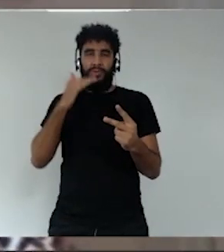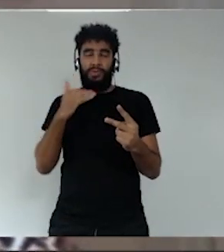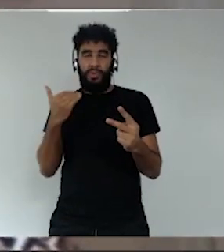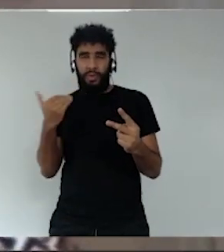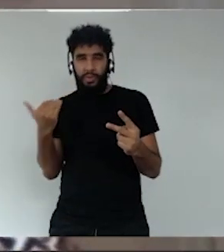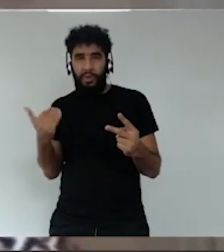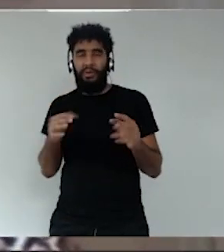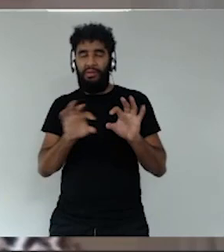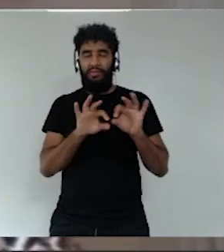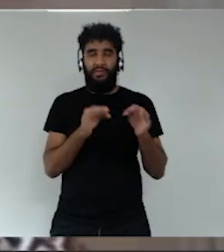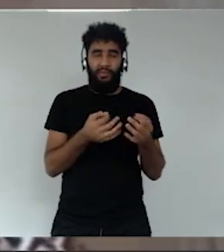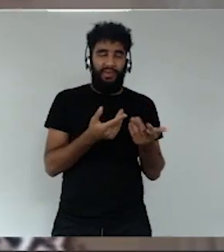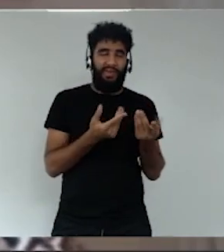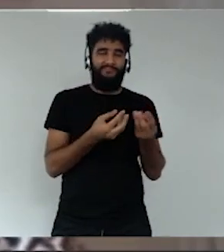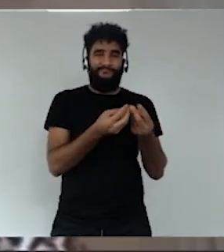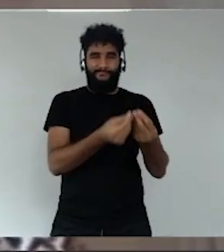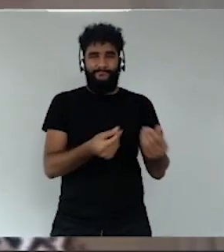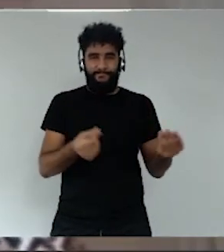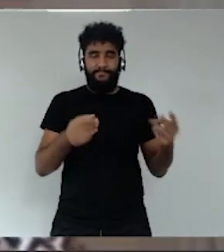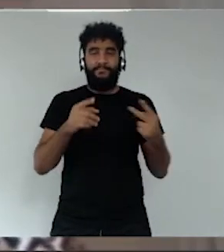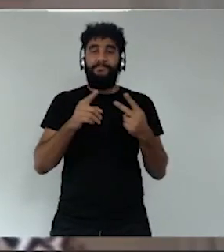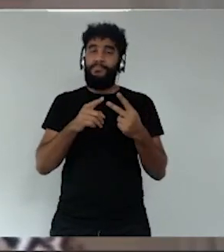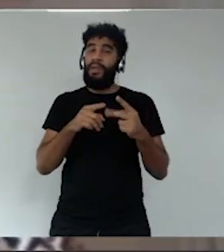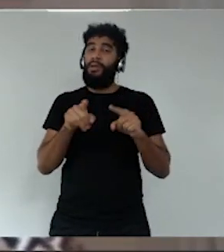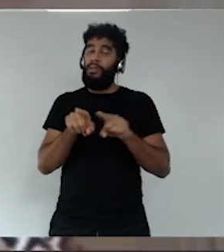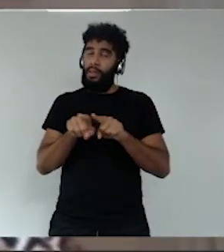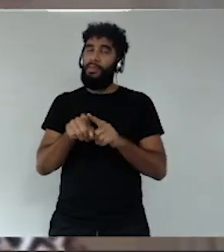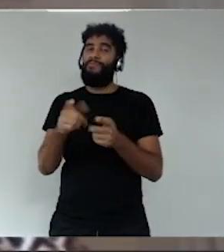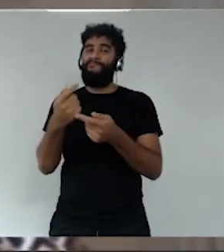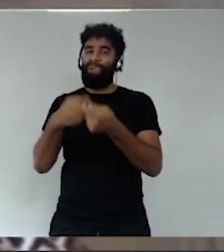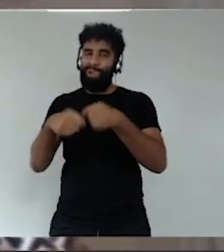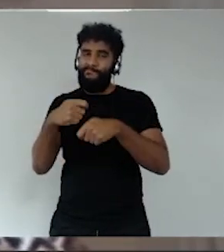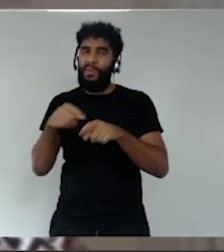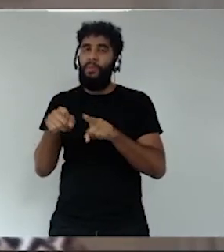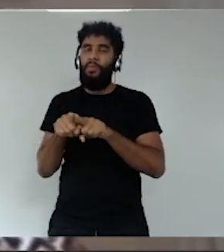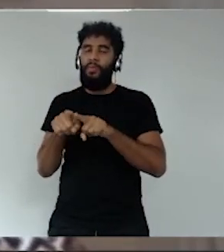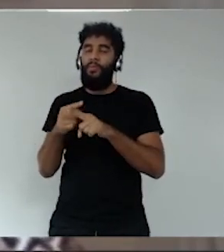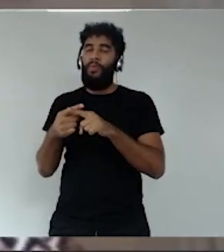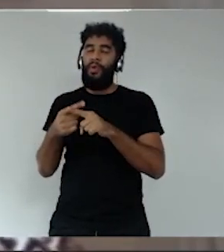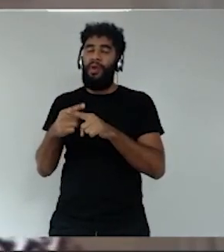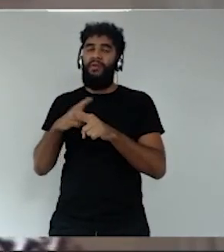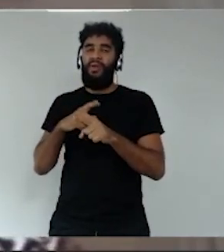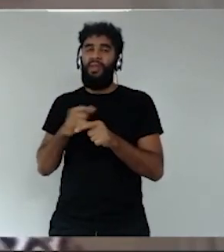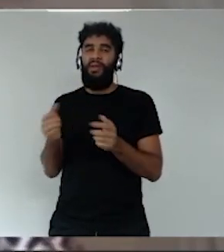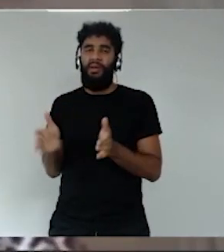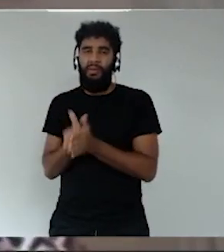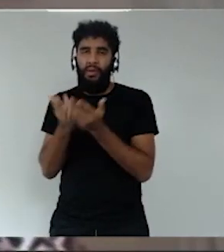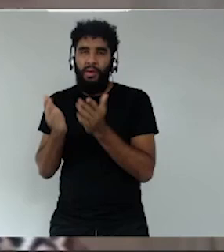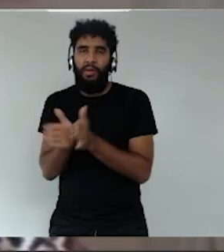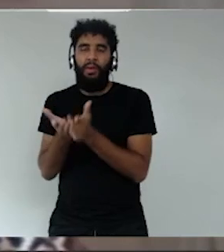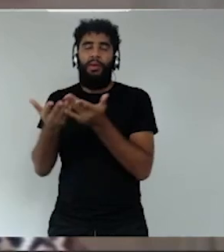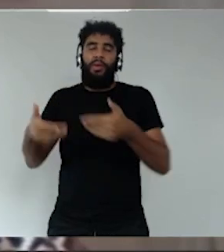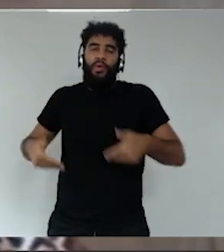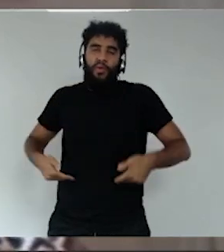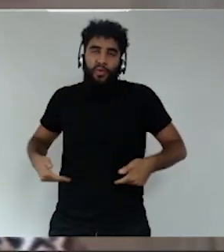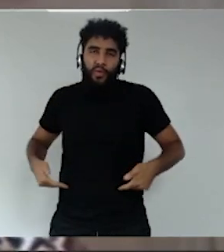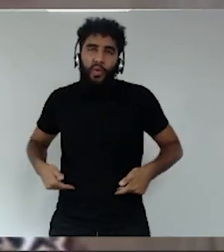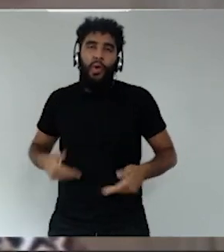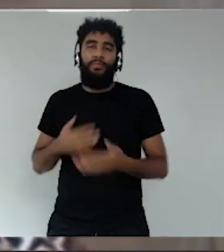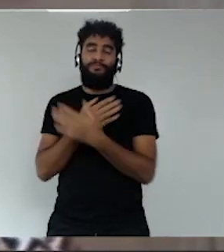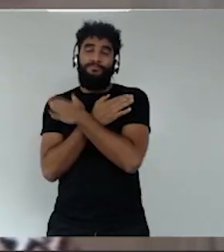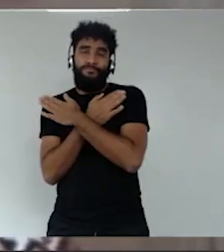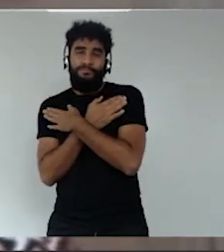desestruturação das famílias, e uma econômica. Nós vamos ter miséria, fome, desemprego, e isso vai gerar